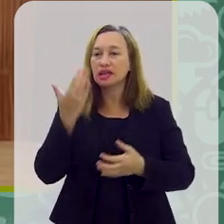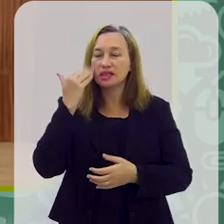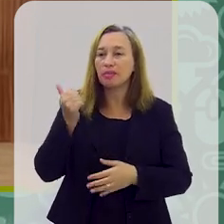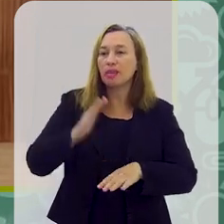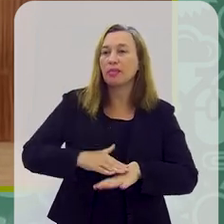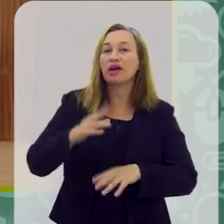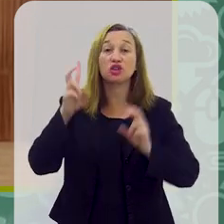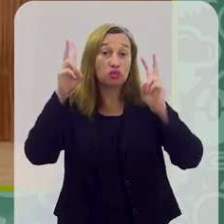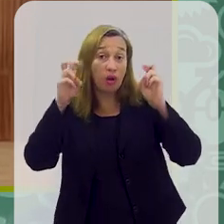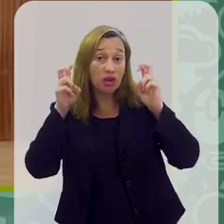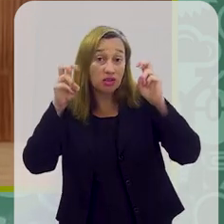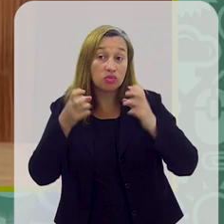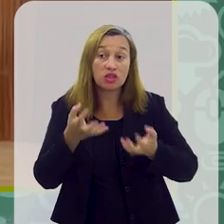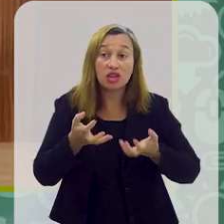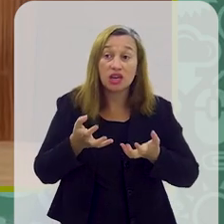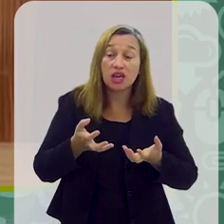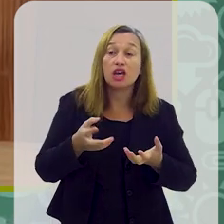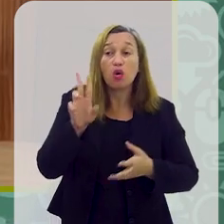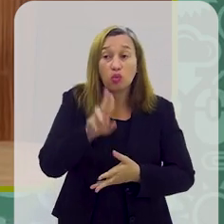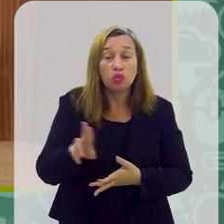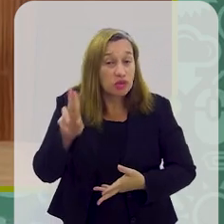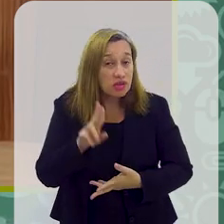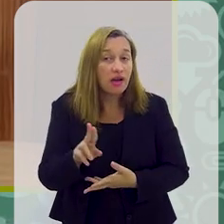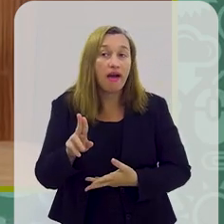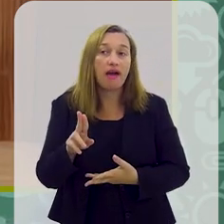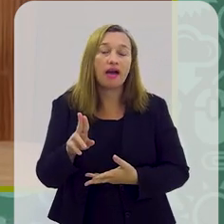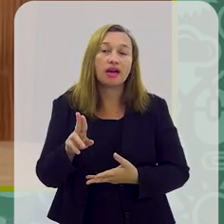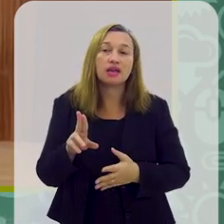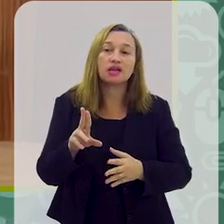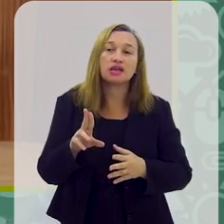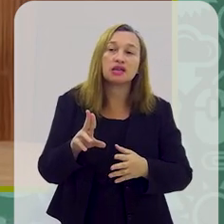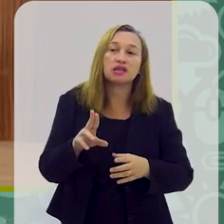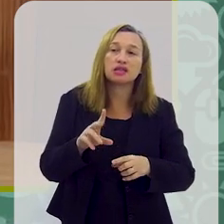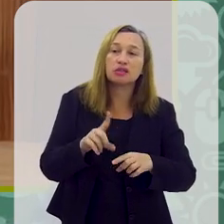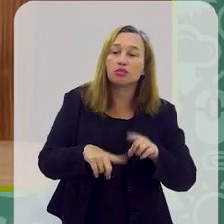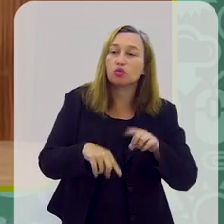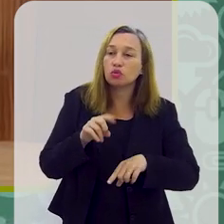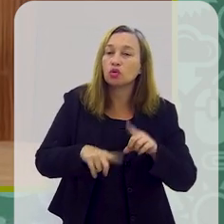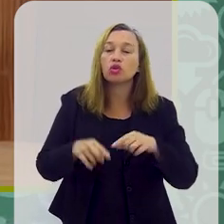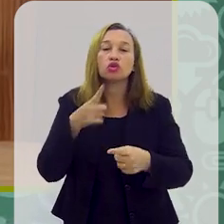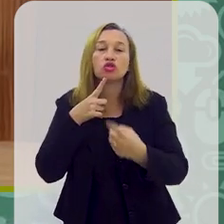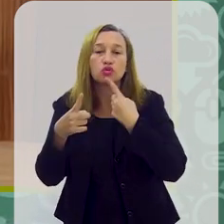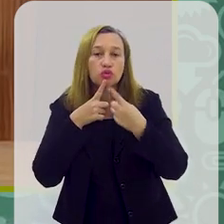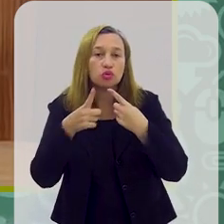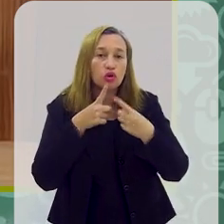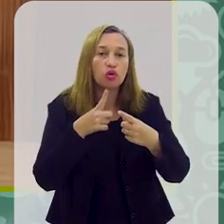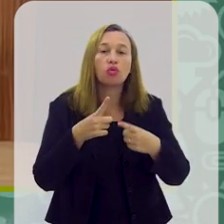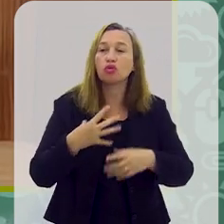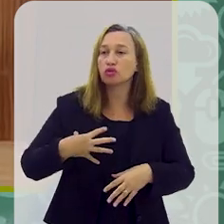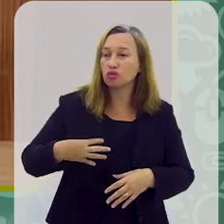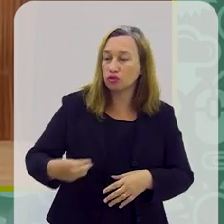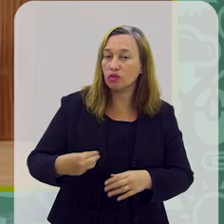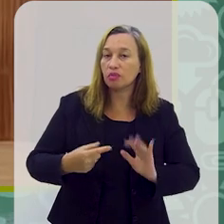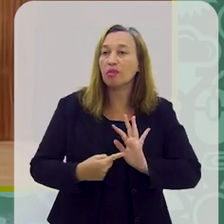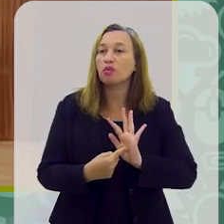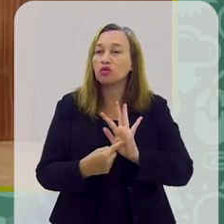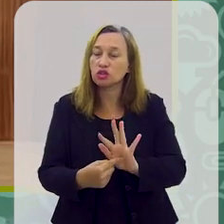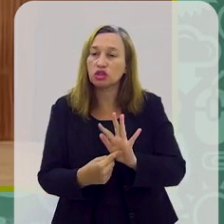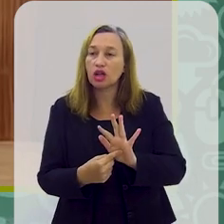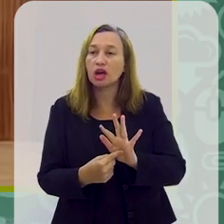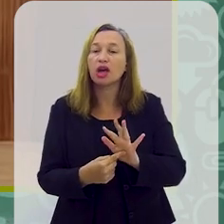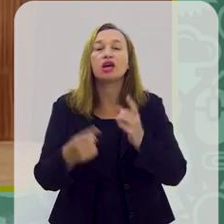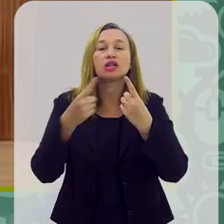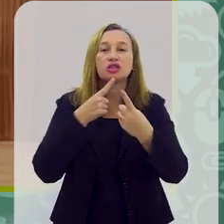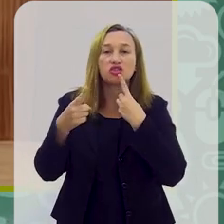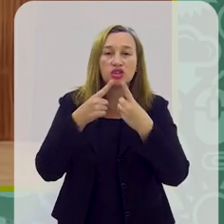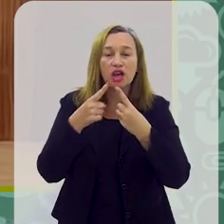que queiram saber mais sobre o assunto, que queiram, inclusive, usar esses materiais como debate com os seus filhos para